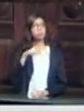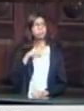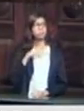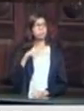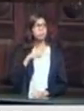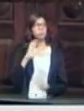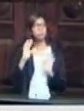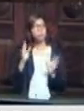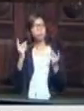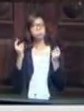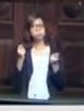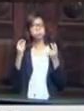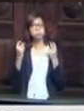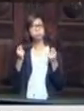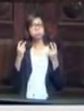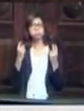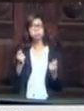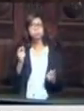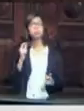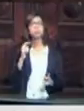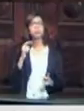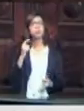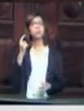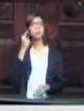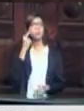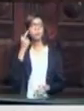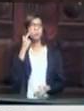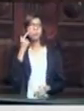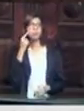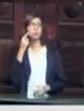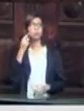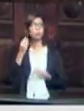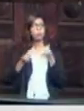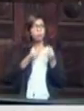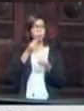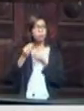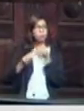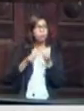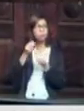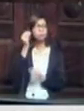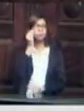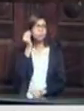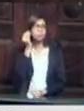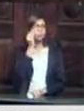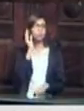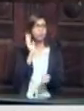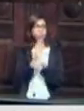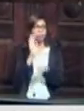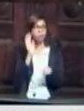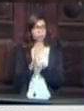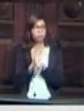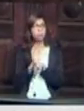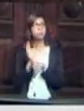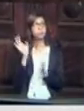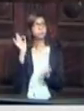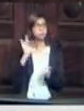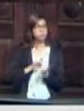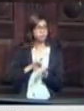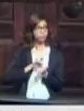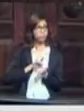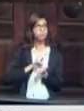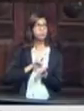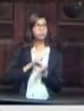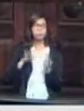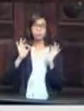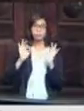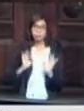muito tempo trabalhado no sentido de tentar dar uma colaboração efetiva,